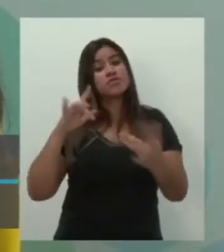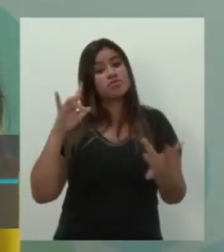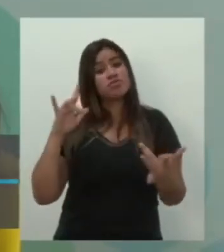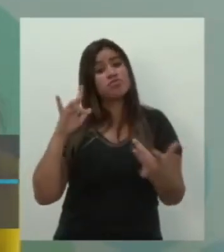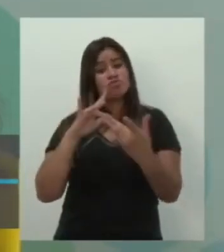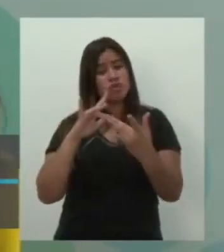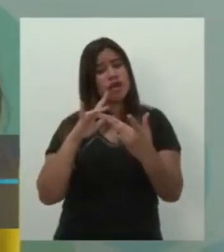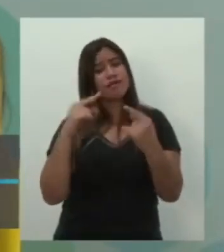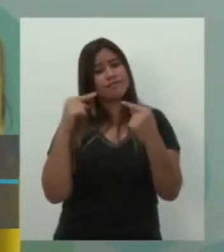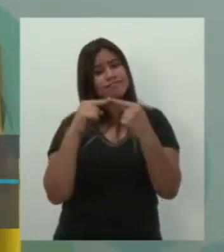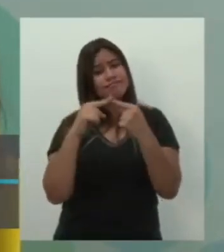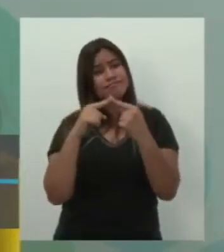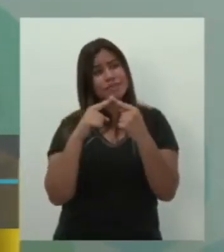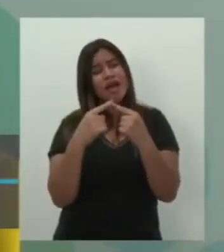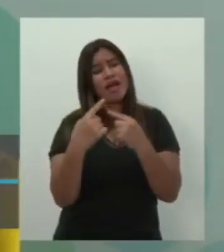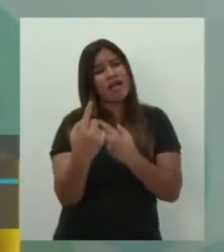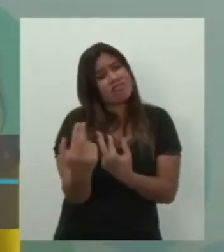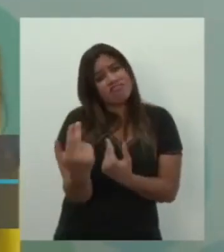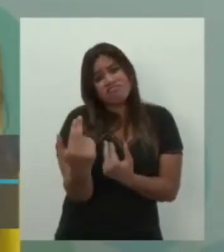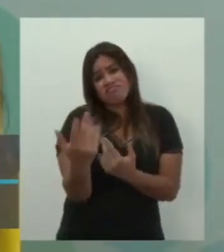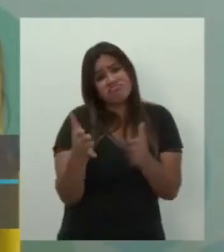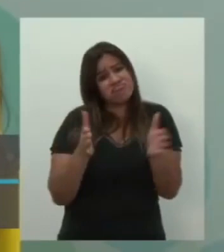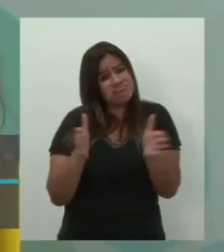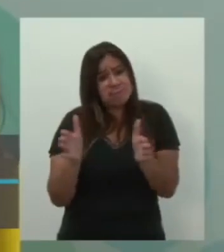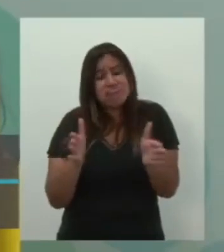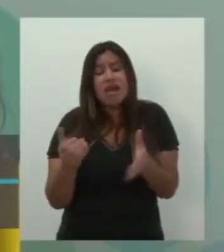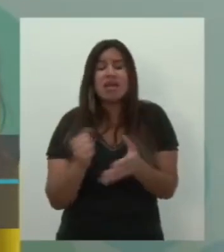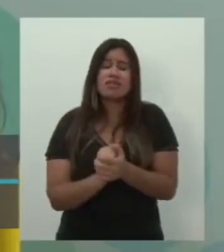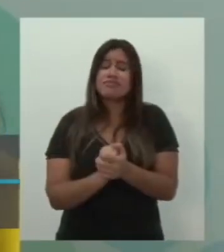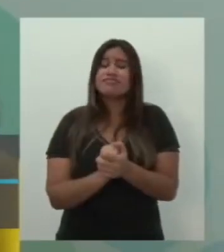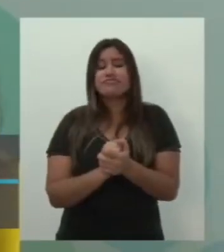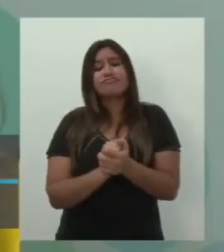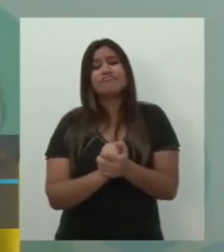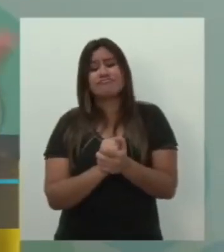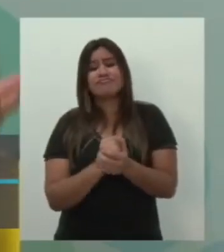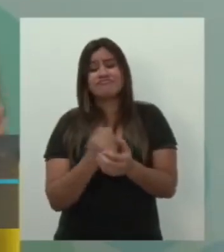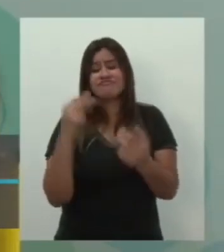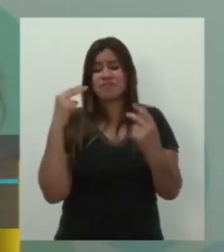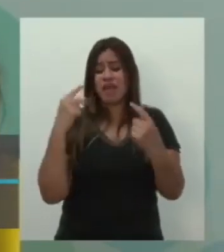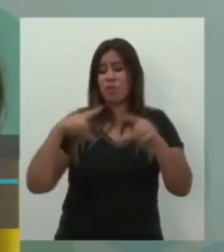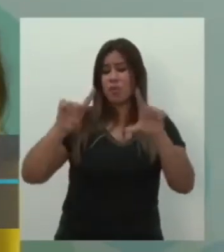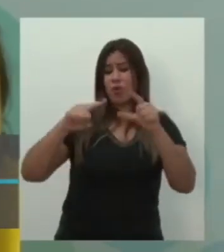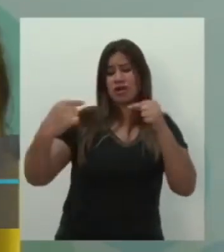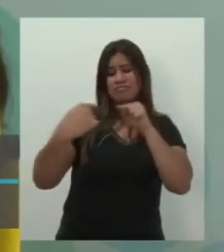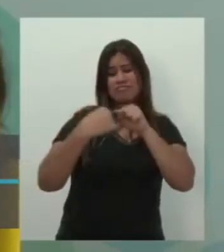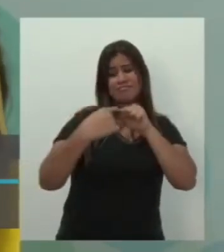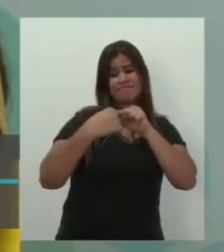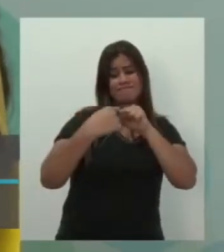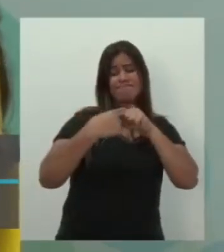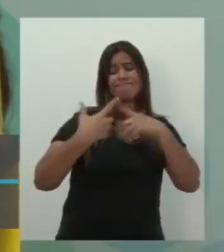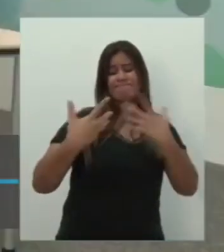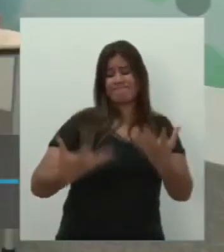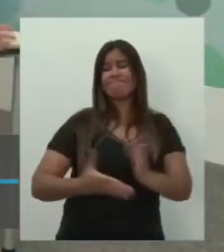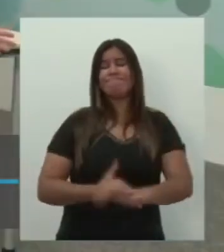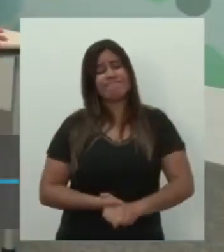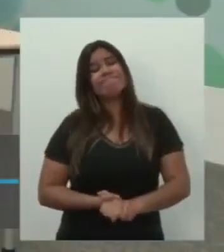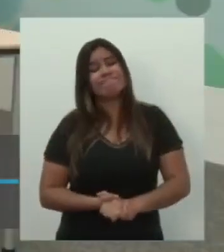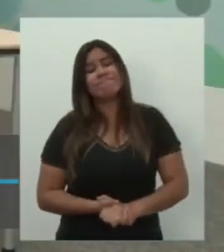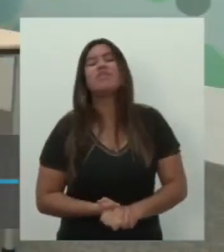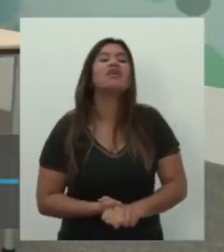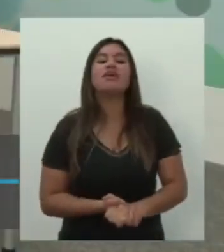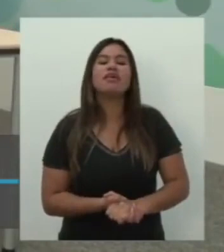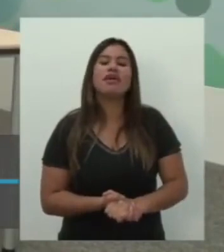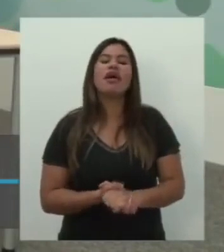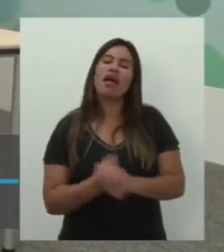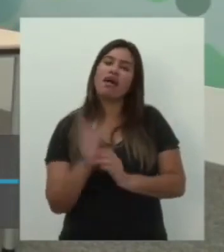com essa canção. Então, ela está passando por um momento semelhante, ela se identifica, ela se enxerga ali, e por isso que se identifica tanto, né? Faz Pode ser, sentido.